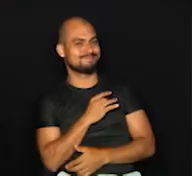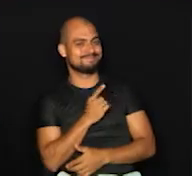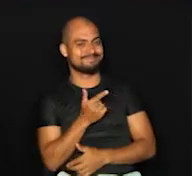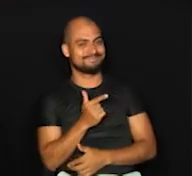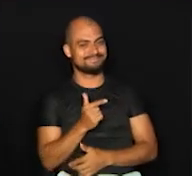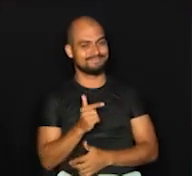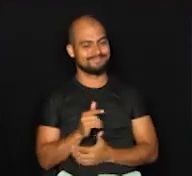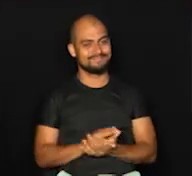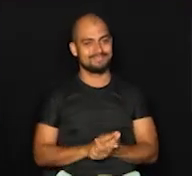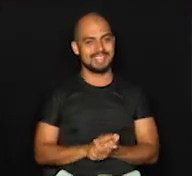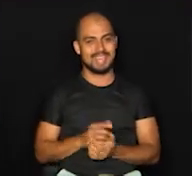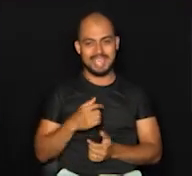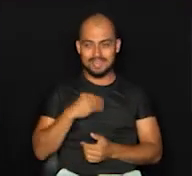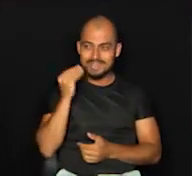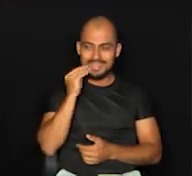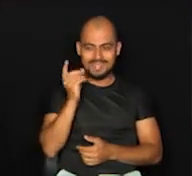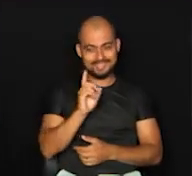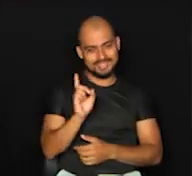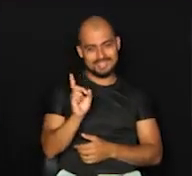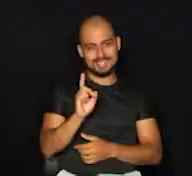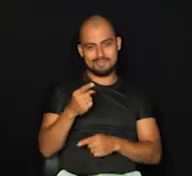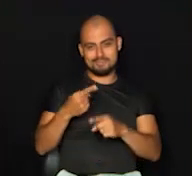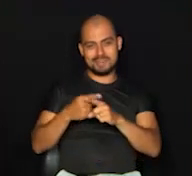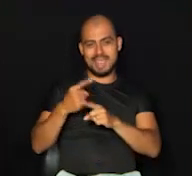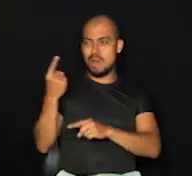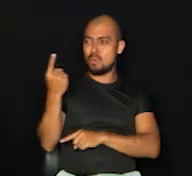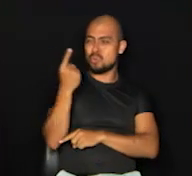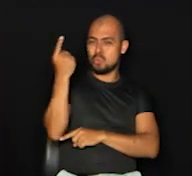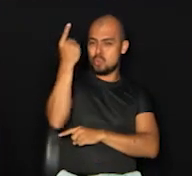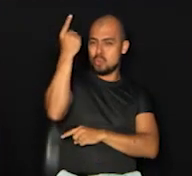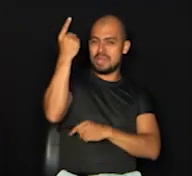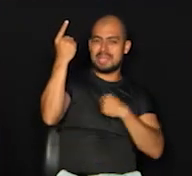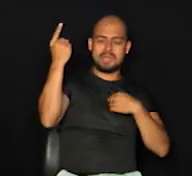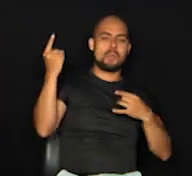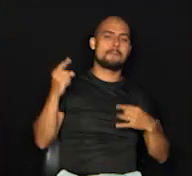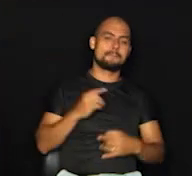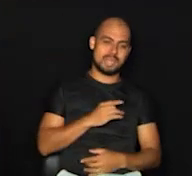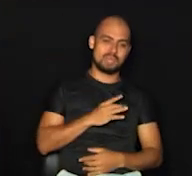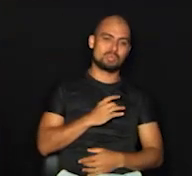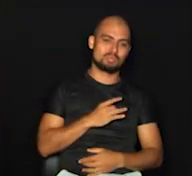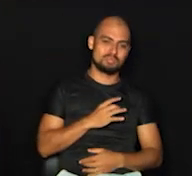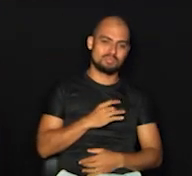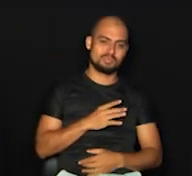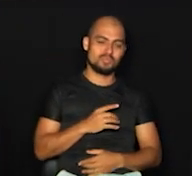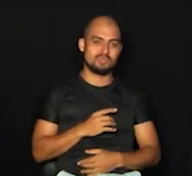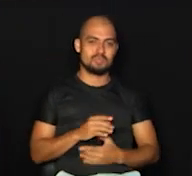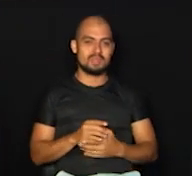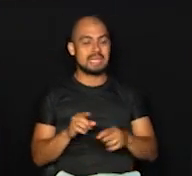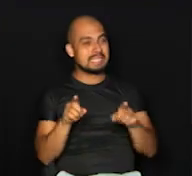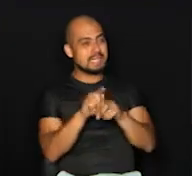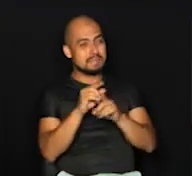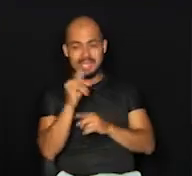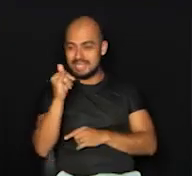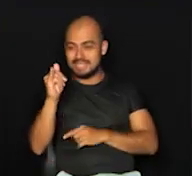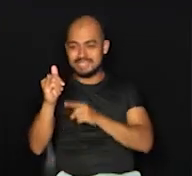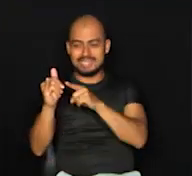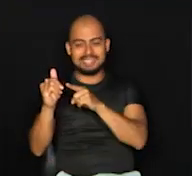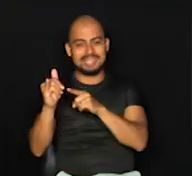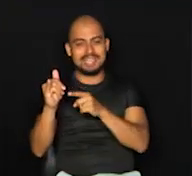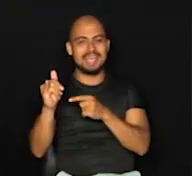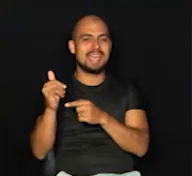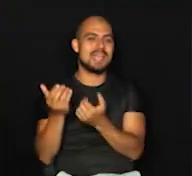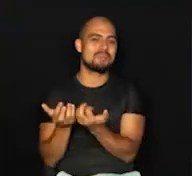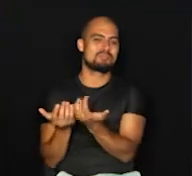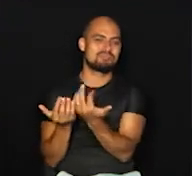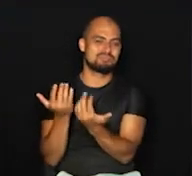eu não me arriscaria de forma alguma e também não sou muito apta apta a questões elétricas, porque eu queimo vários